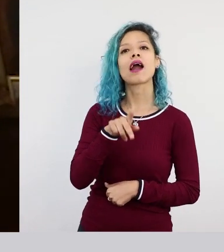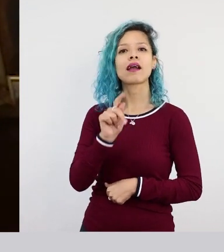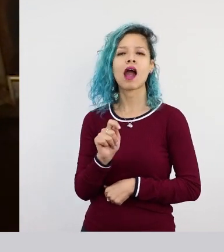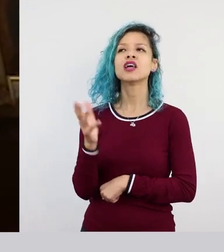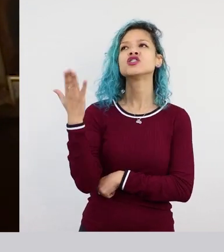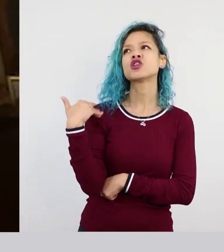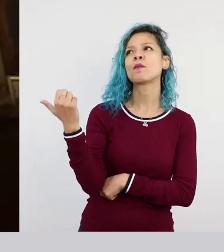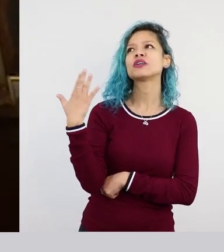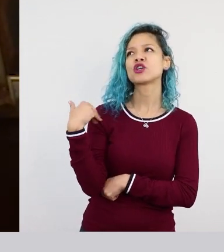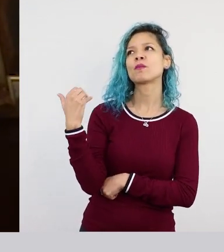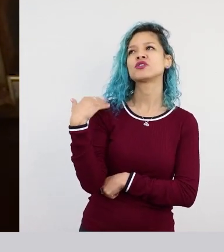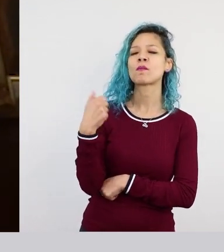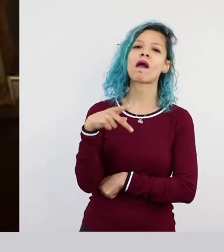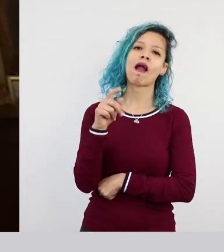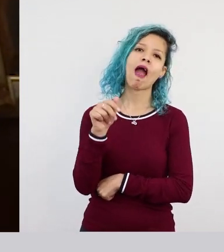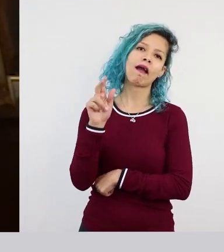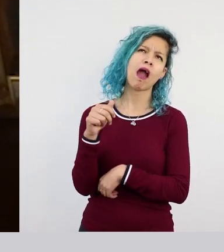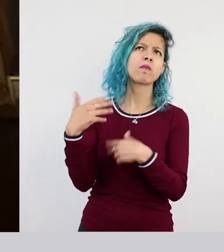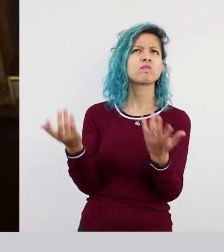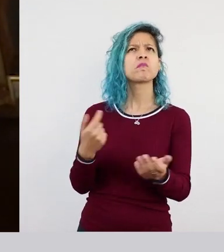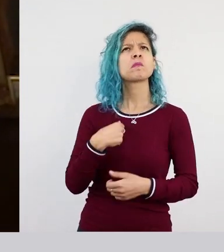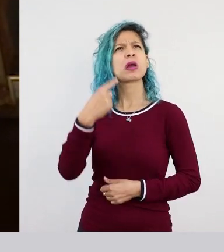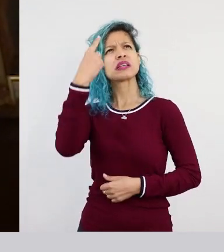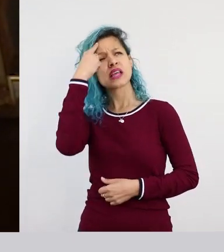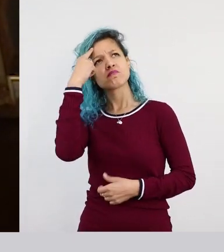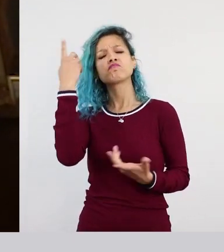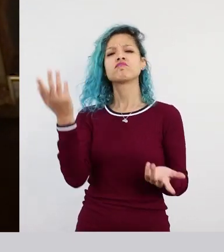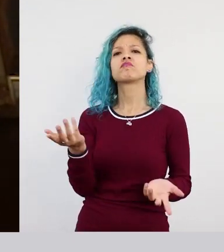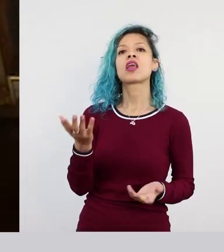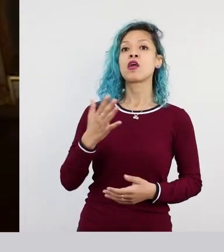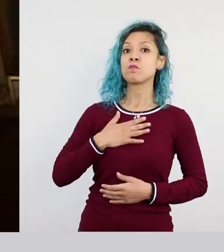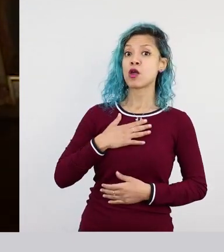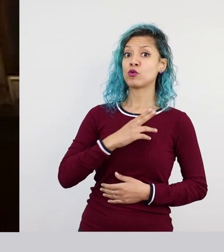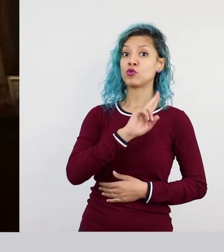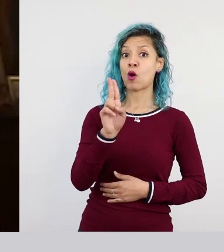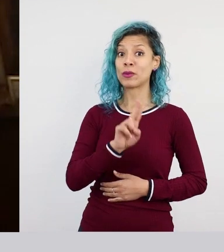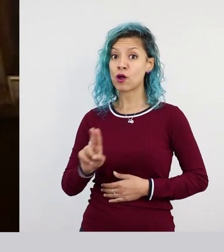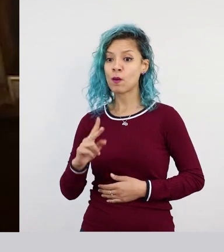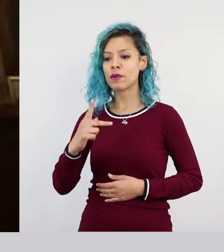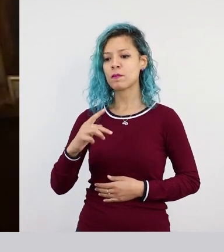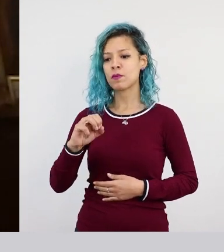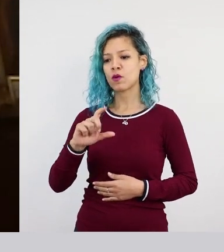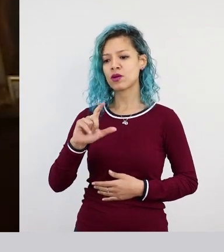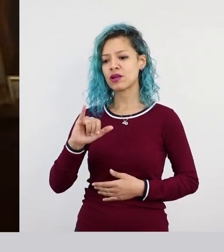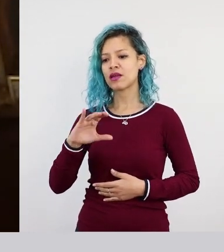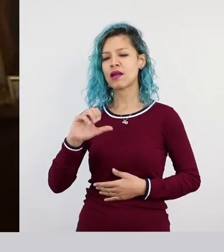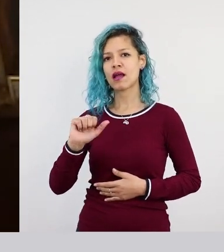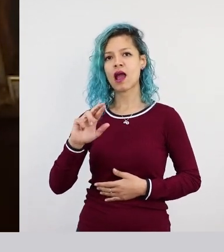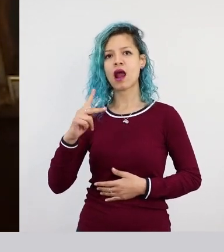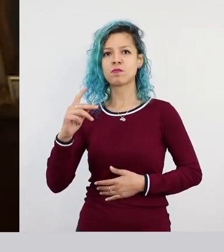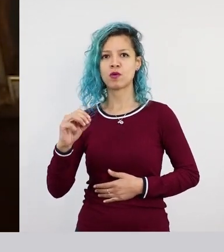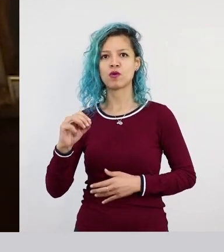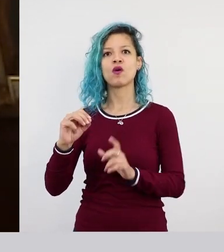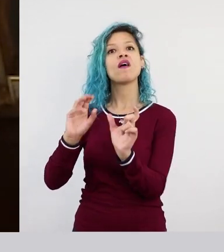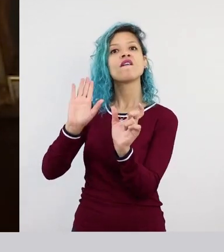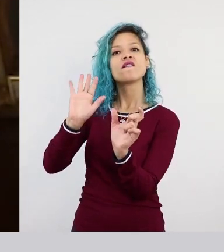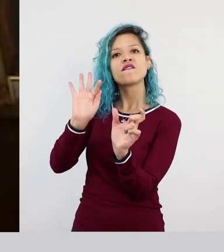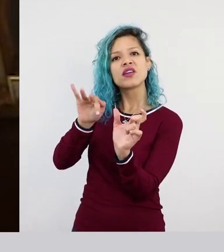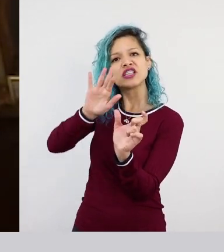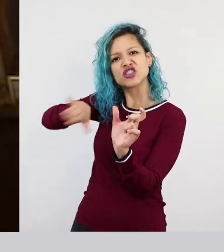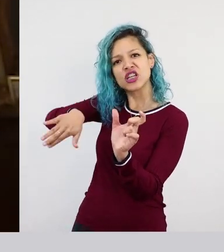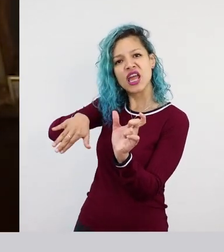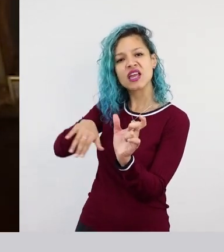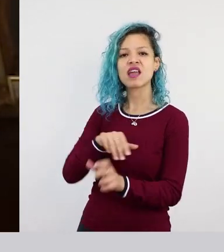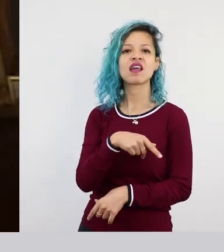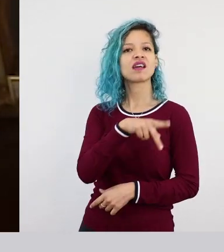Mudou para Cacá. Cacá daqui, Cacá de lá. Falei, Cacá, então Cacá de Poli. Meu sobrenome é Policarpo. Eu tirei metade do